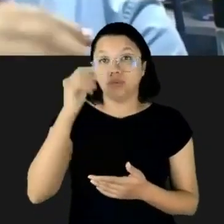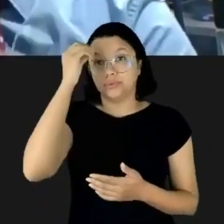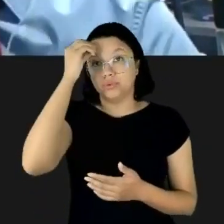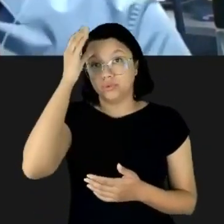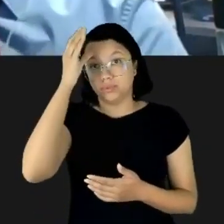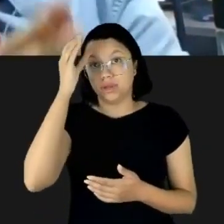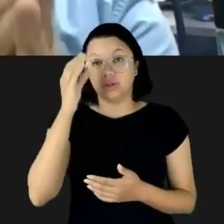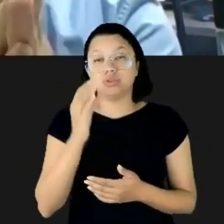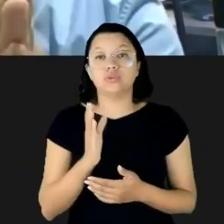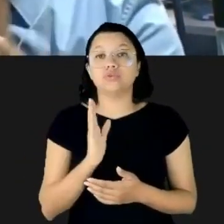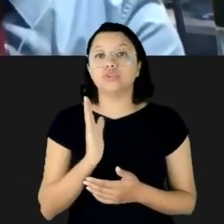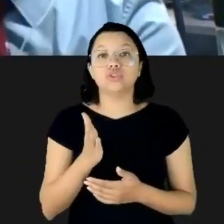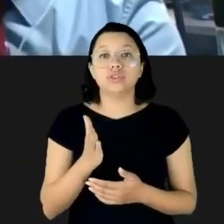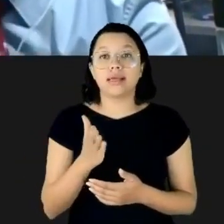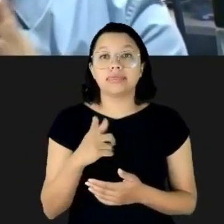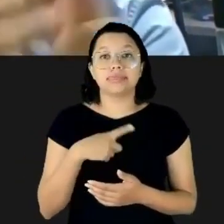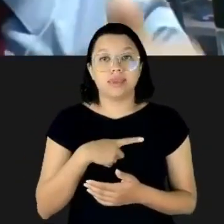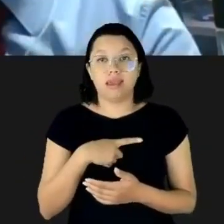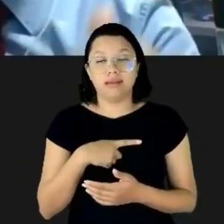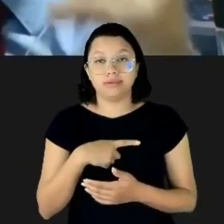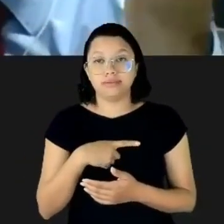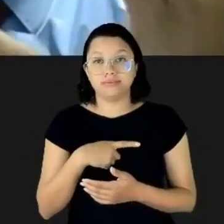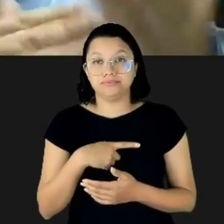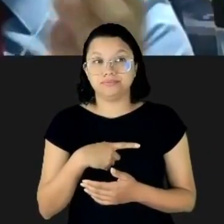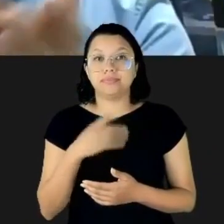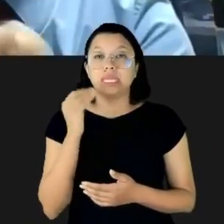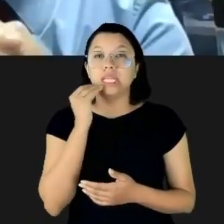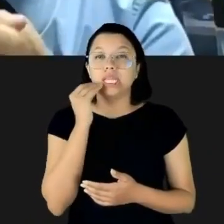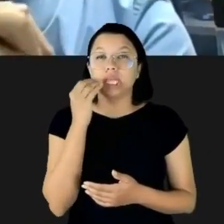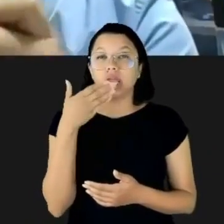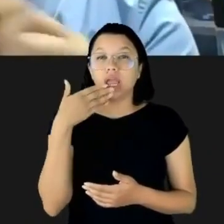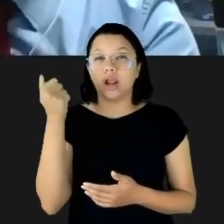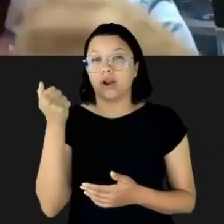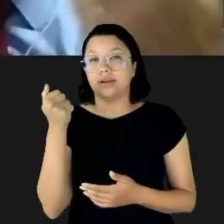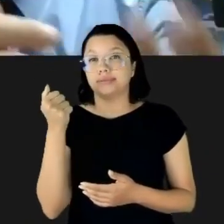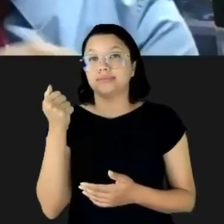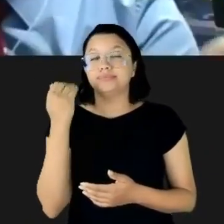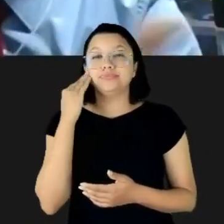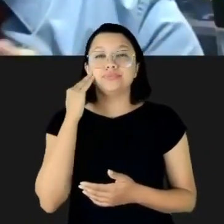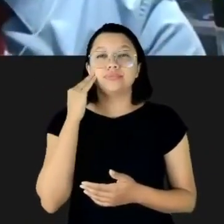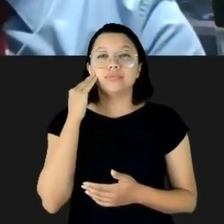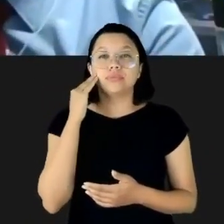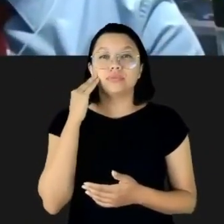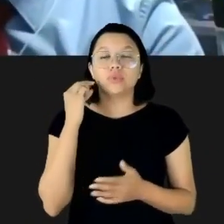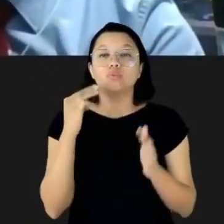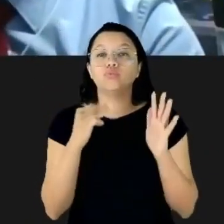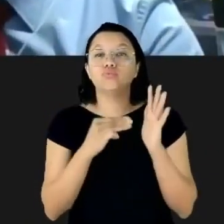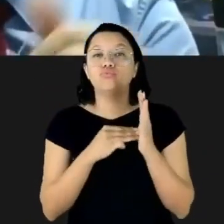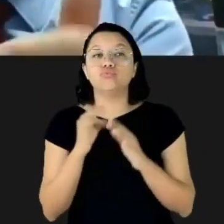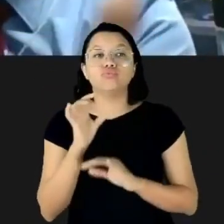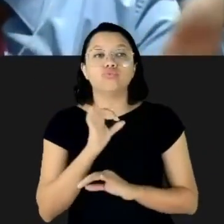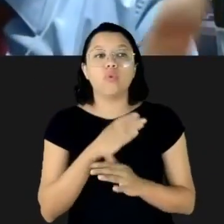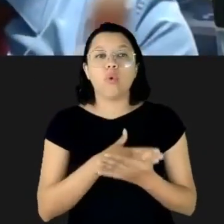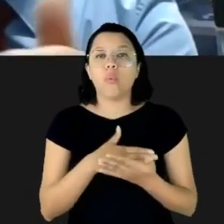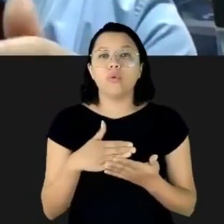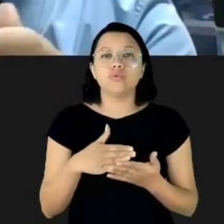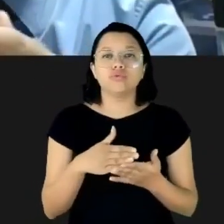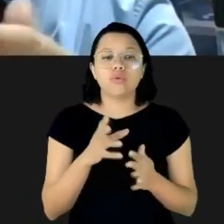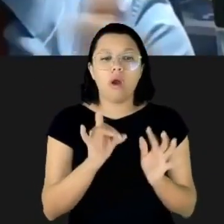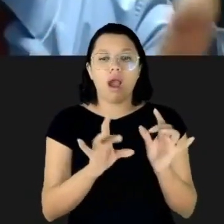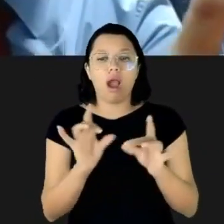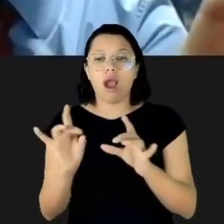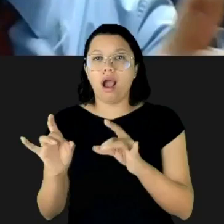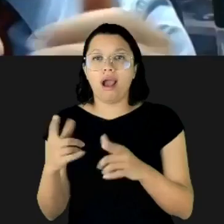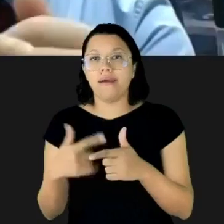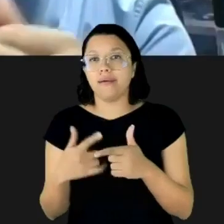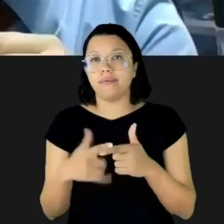expertise ele dá tudo aquilo que você já tem e tentar melhorar entendendo a origem de cada problema às vezes você olha no problema